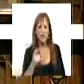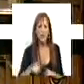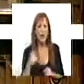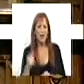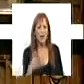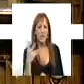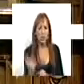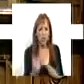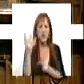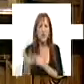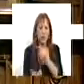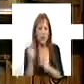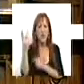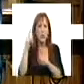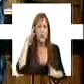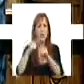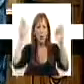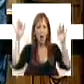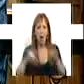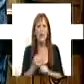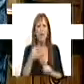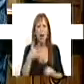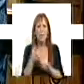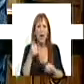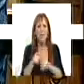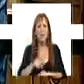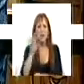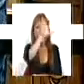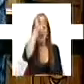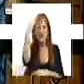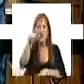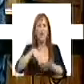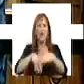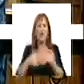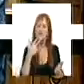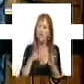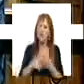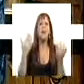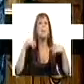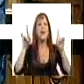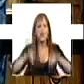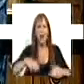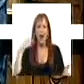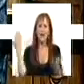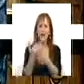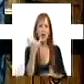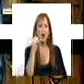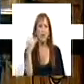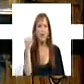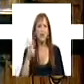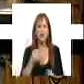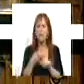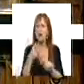a cada 5 anos as metas de redução de emissões dos países, é verdade. Mas até 2020,